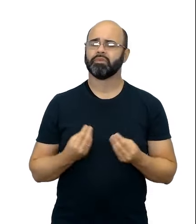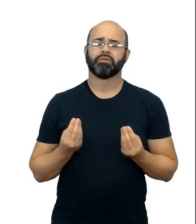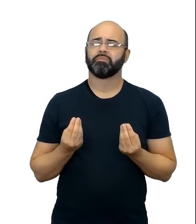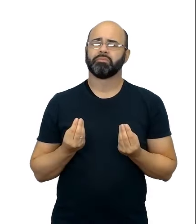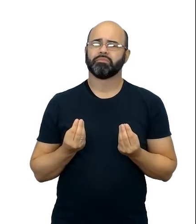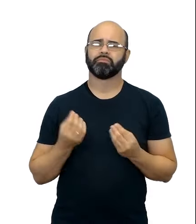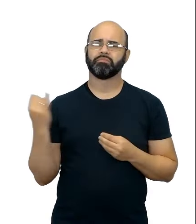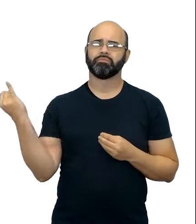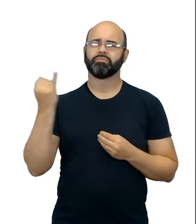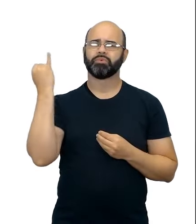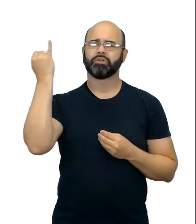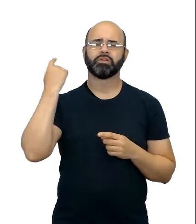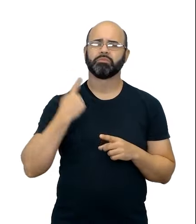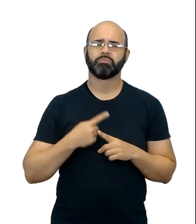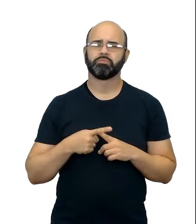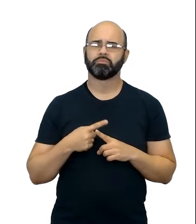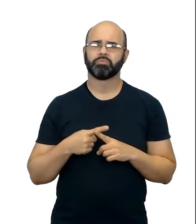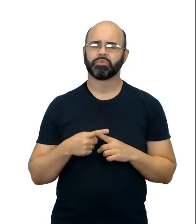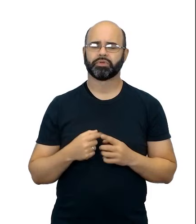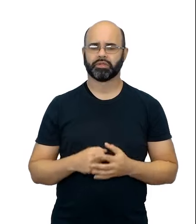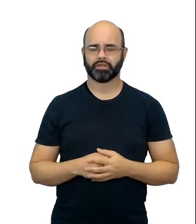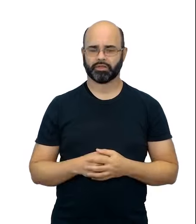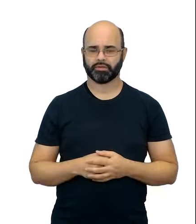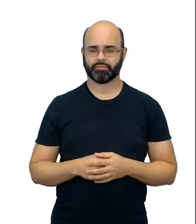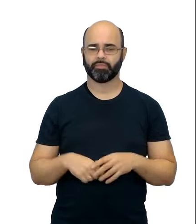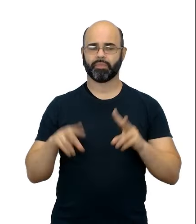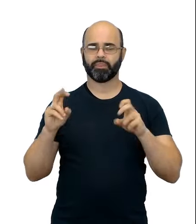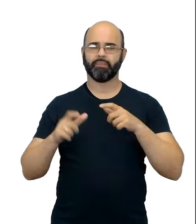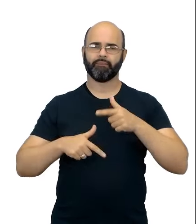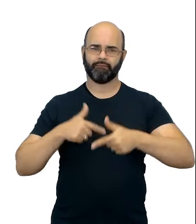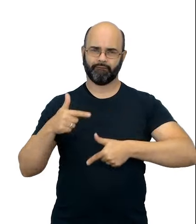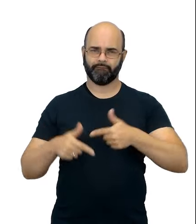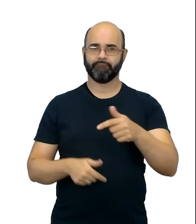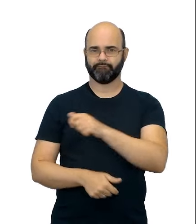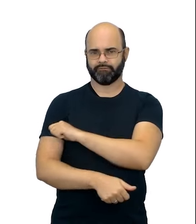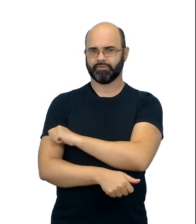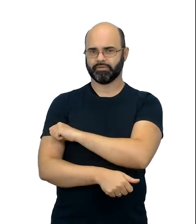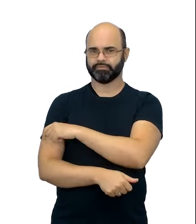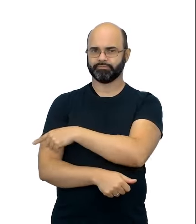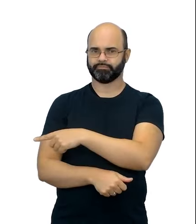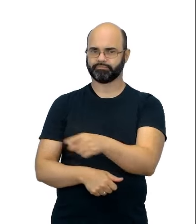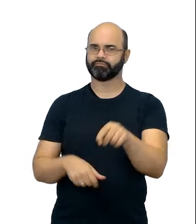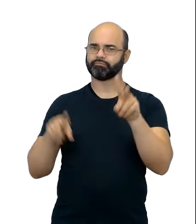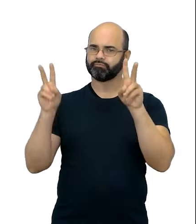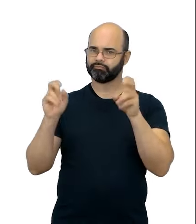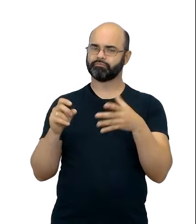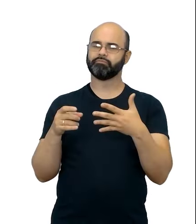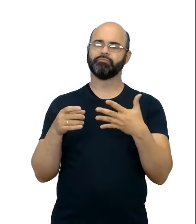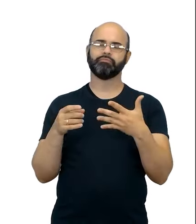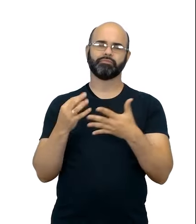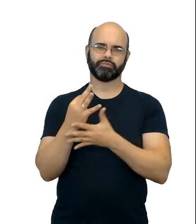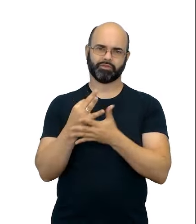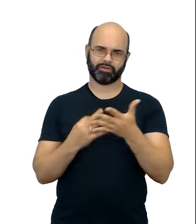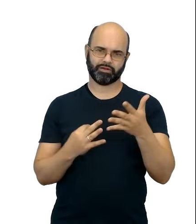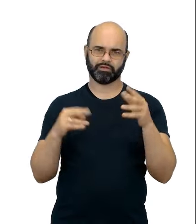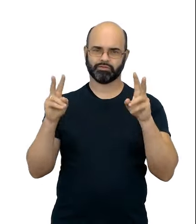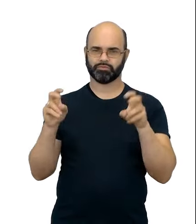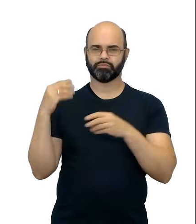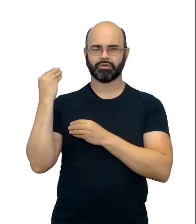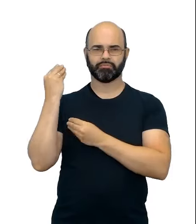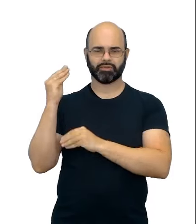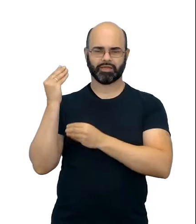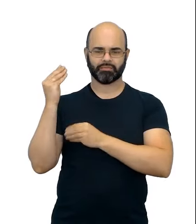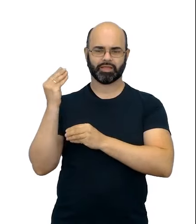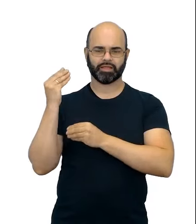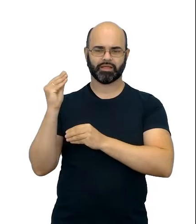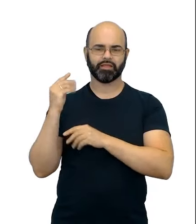seria importante estar trabalhando com nossos alunos esse gênero textual, o meme? E de que maneira